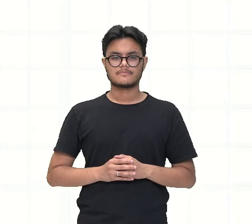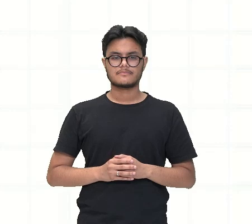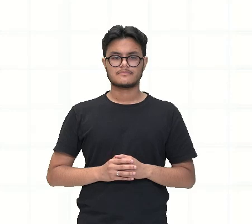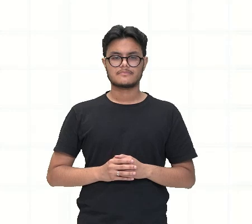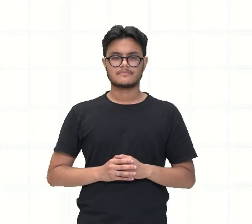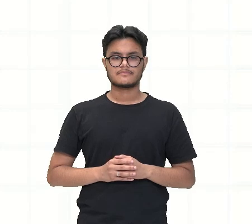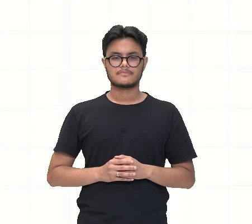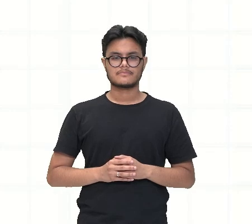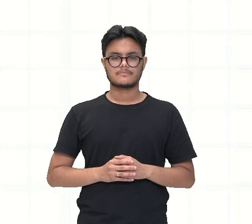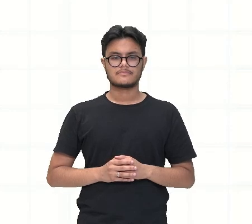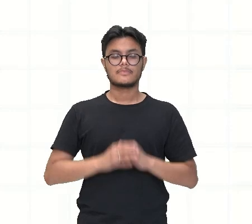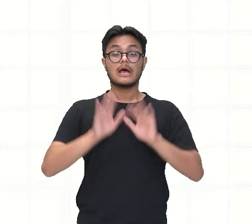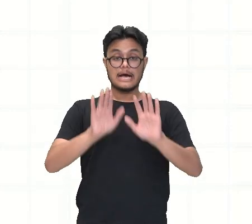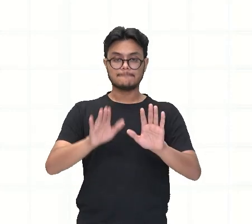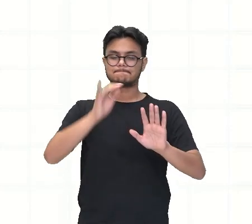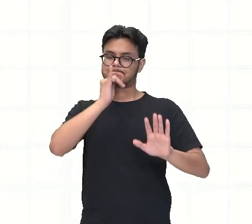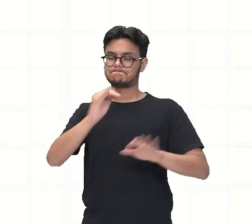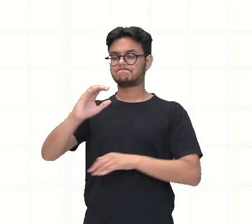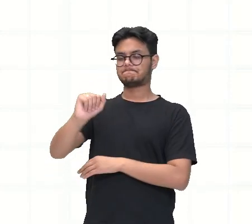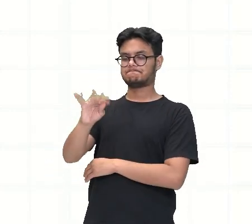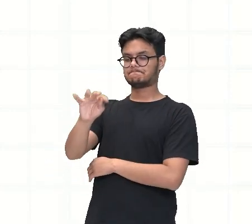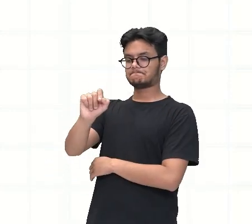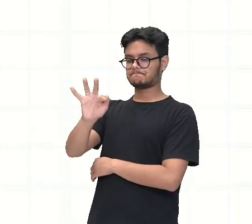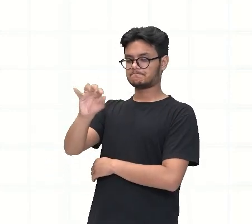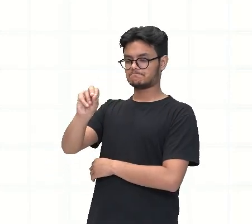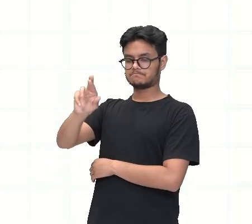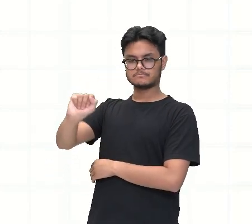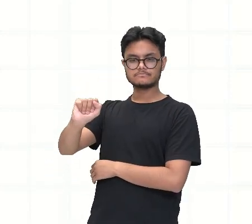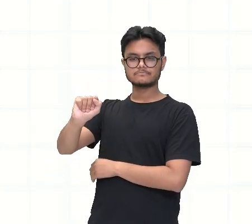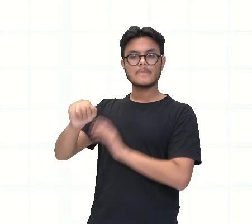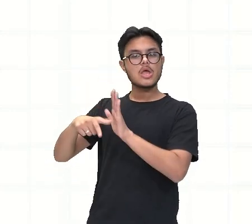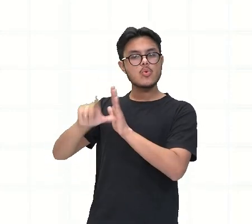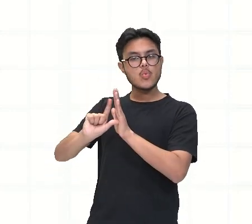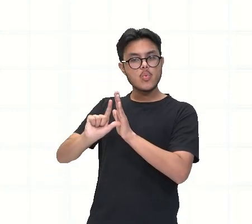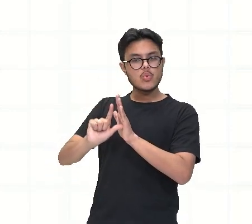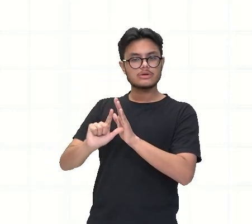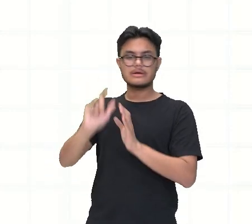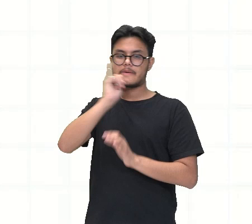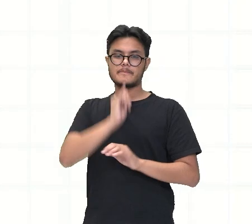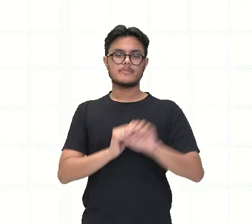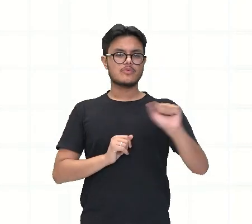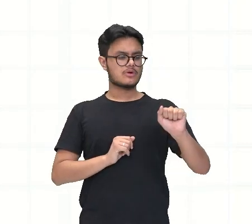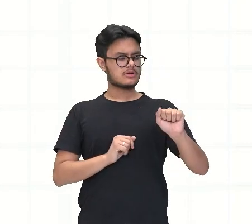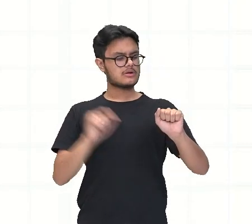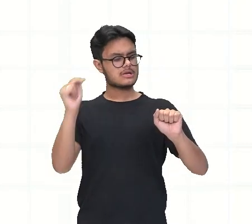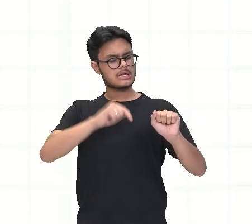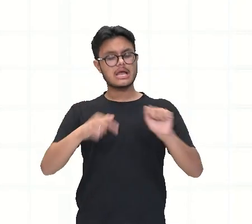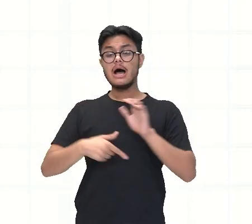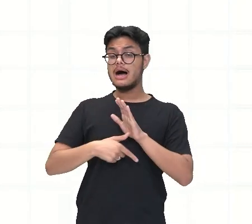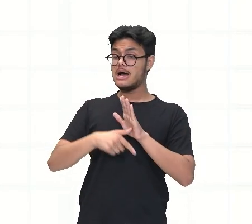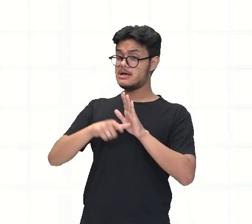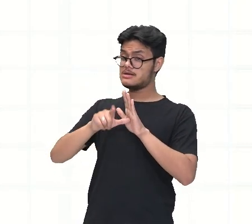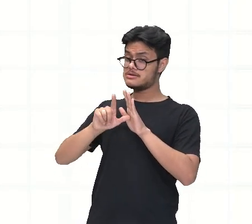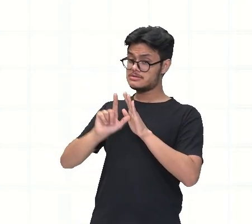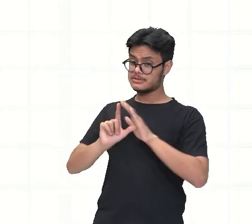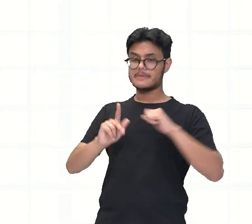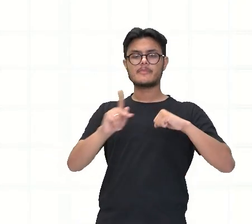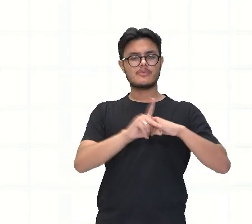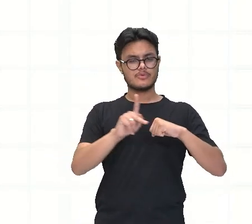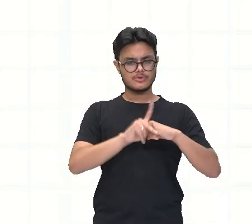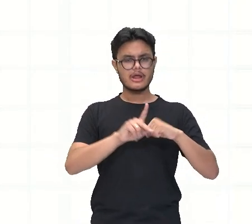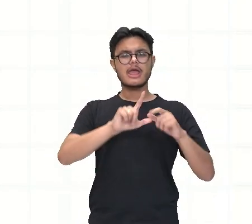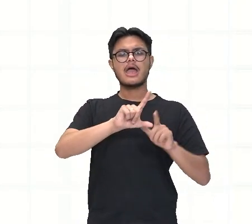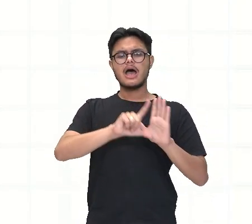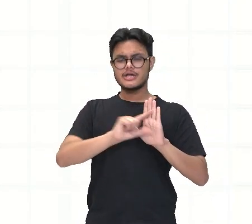palavra vai antecipar, né? Então, também podemos utilizar artigos, advérbios, pronomes e numerais